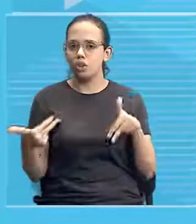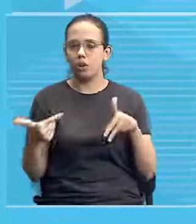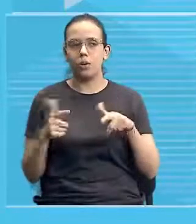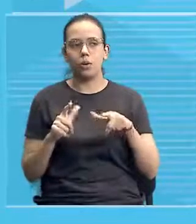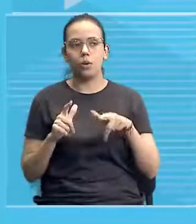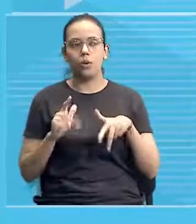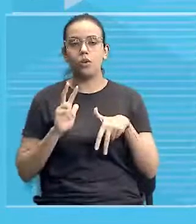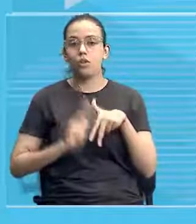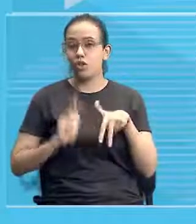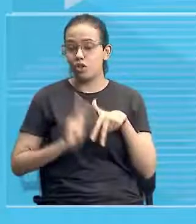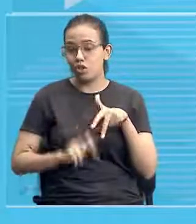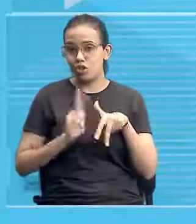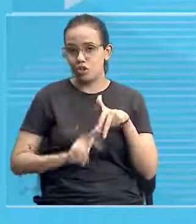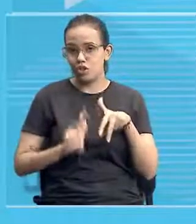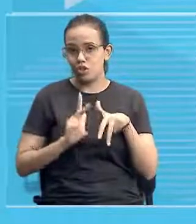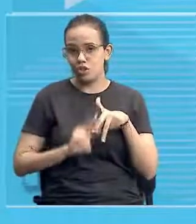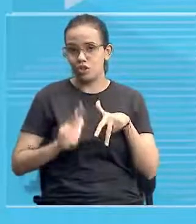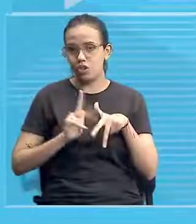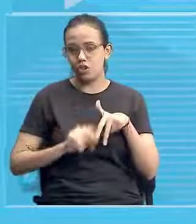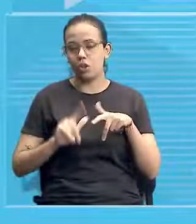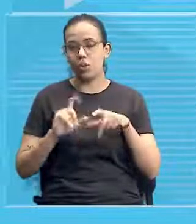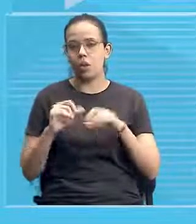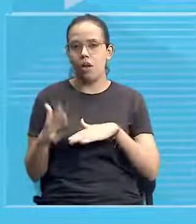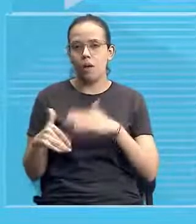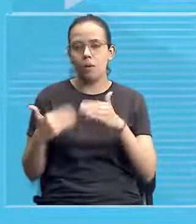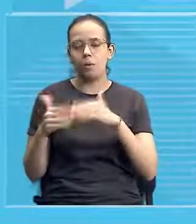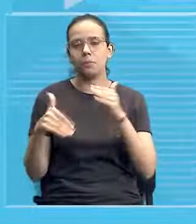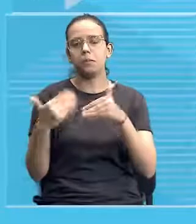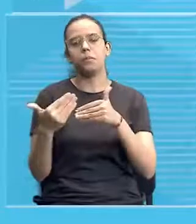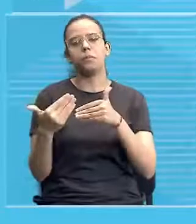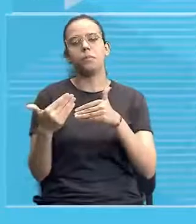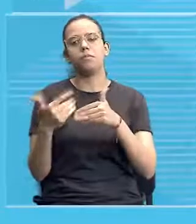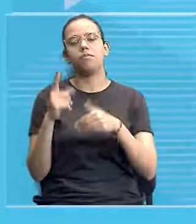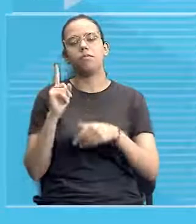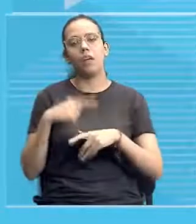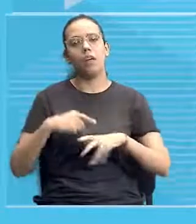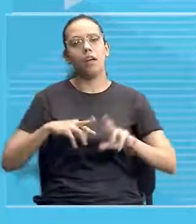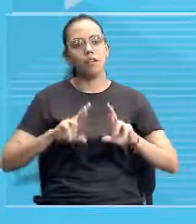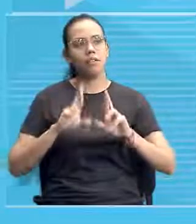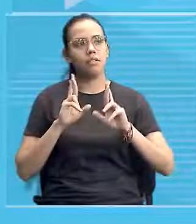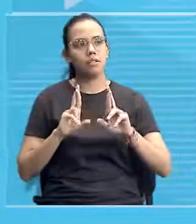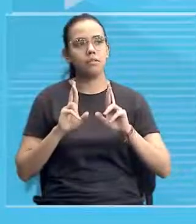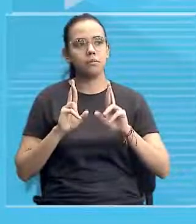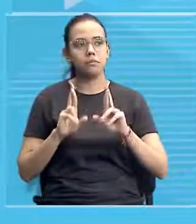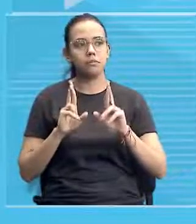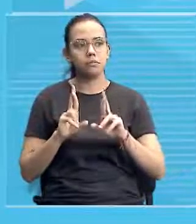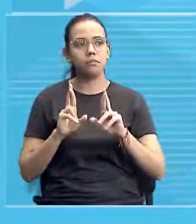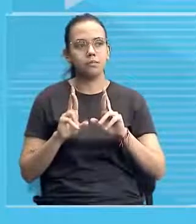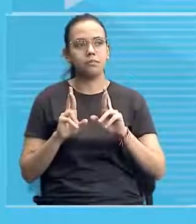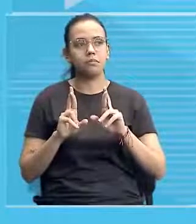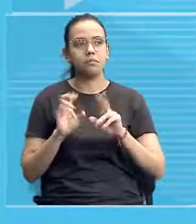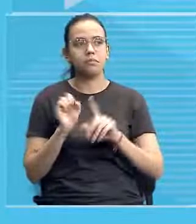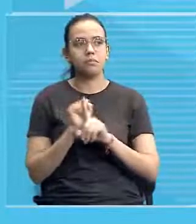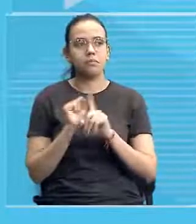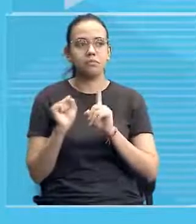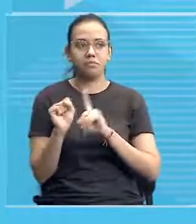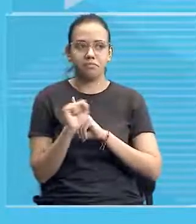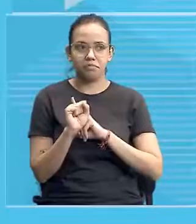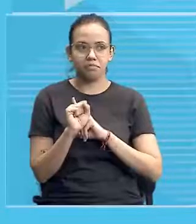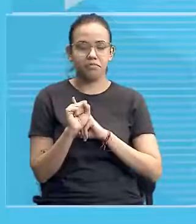São as construções, as expectativas sociais